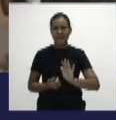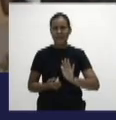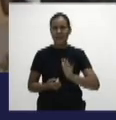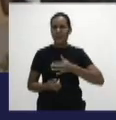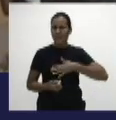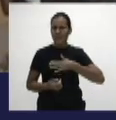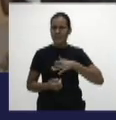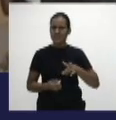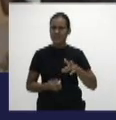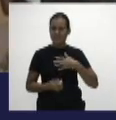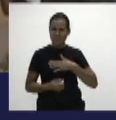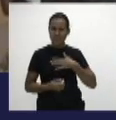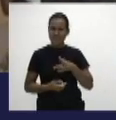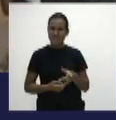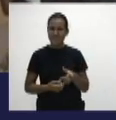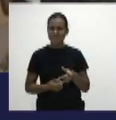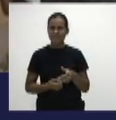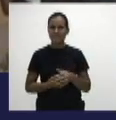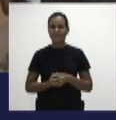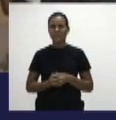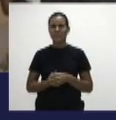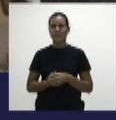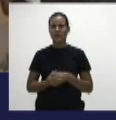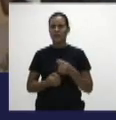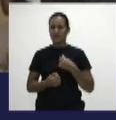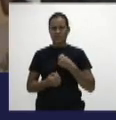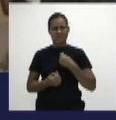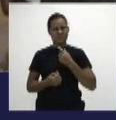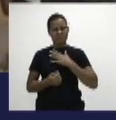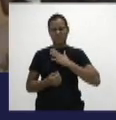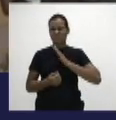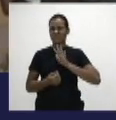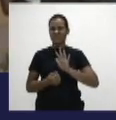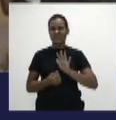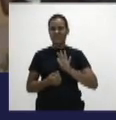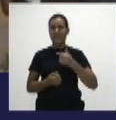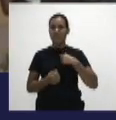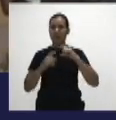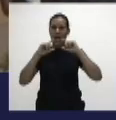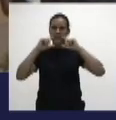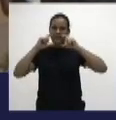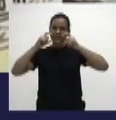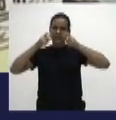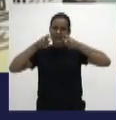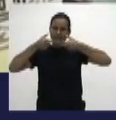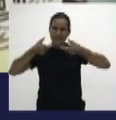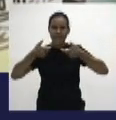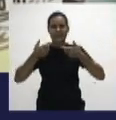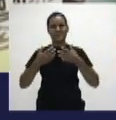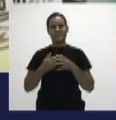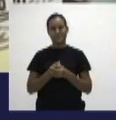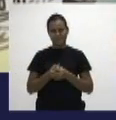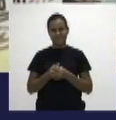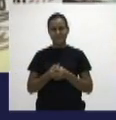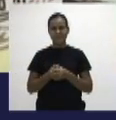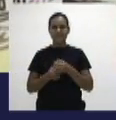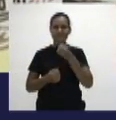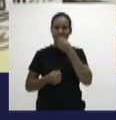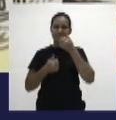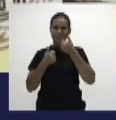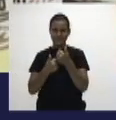palhaçada é muito salgado eu gosto de palhaçada é gosta você gosta de palhaçada você gosta de palhaçada eu nunca comi palhaçada mais chegado no milho